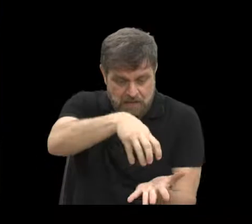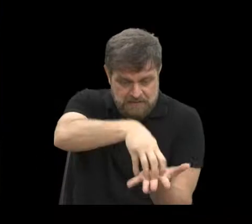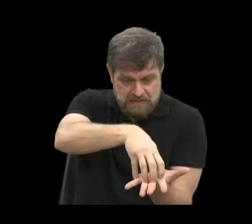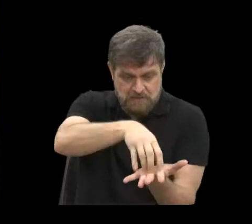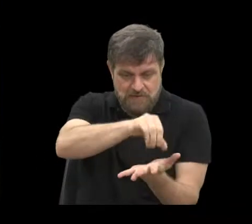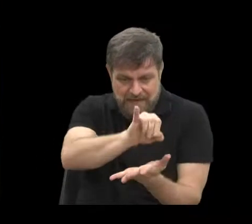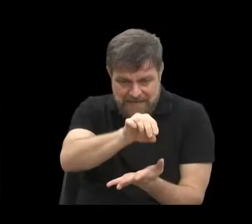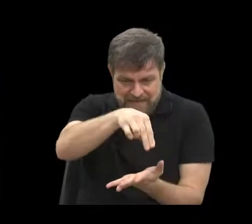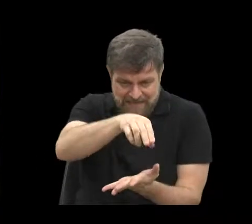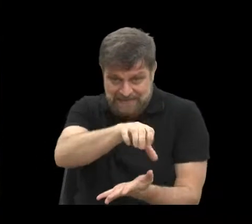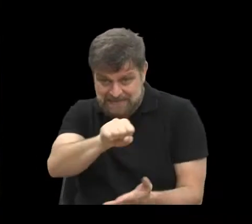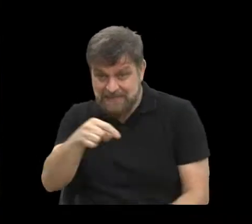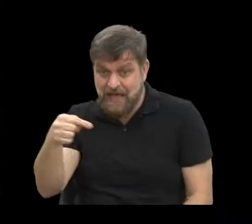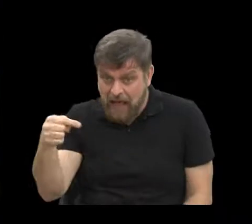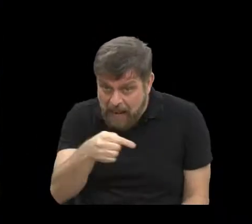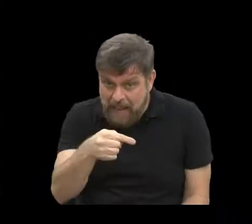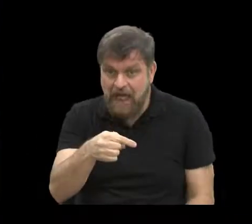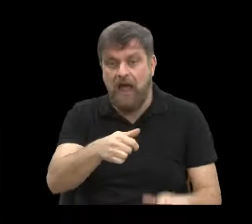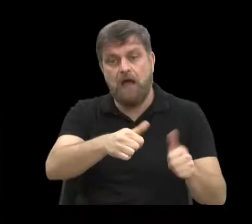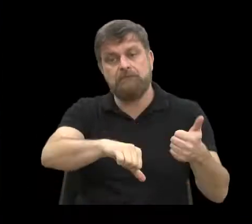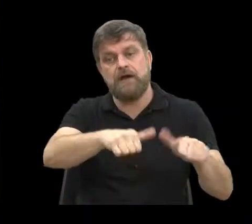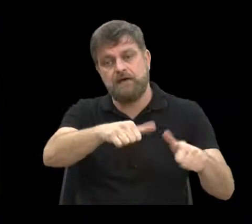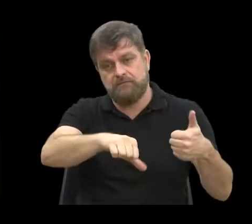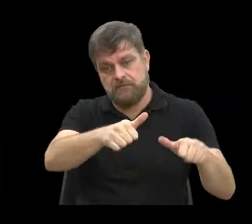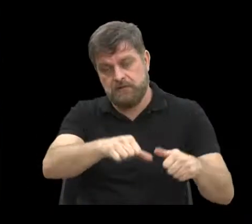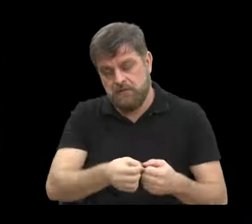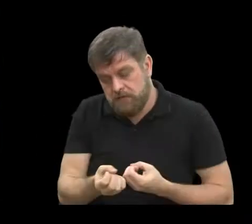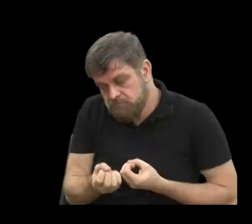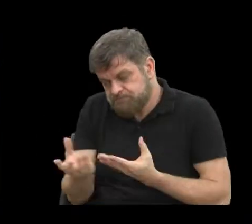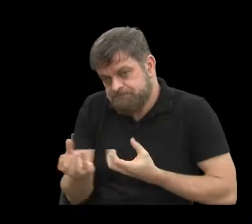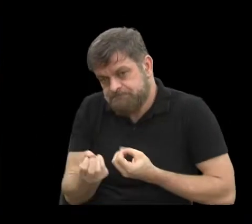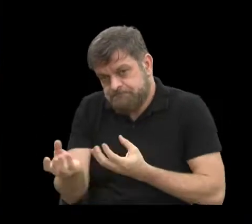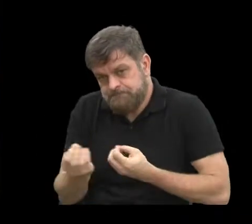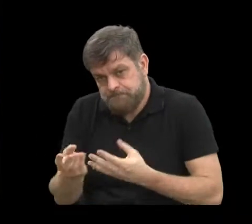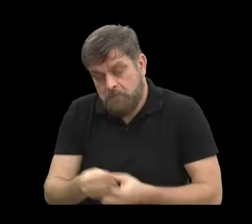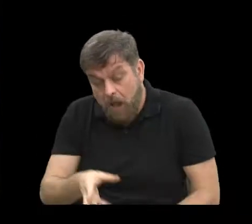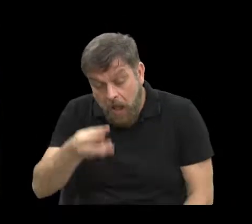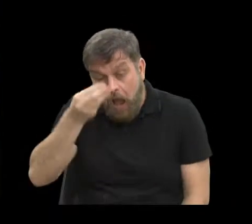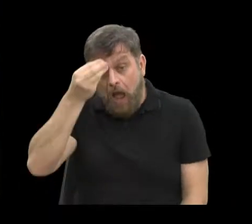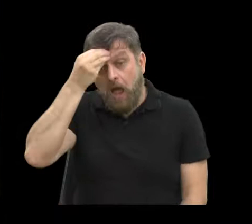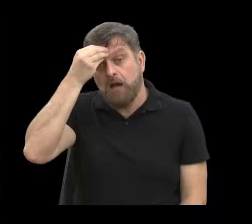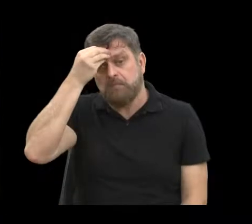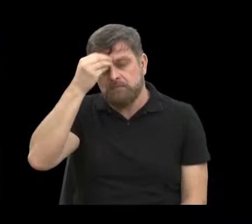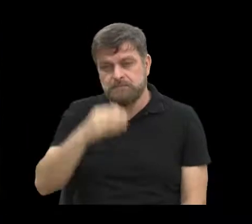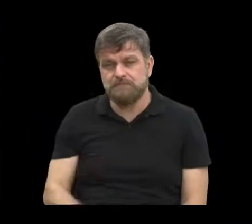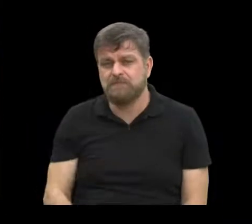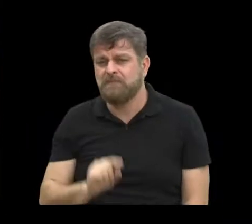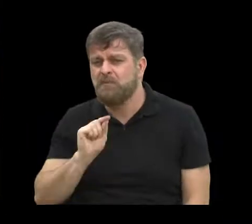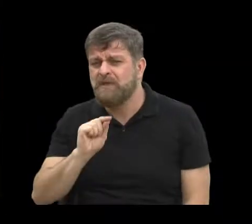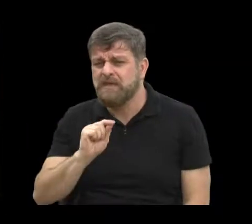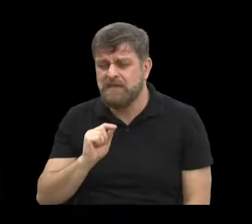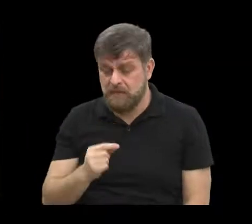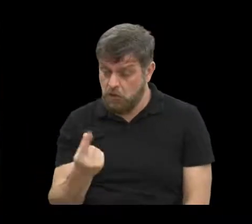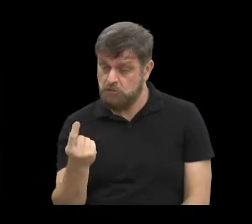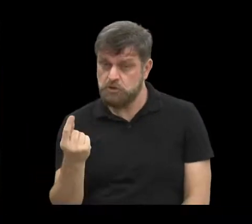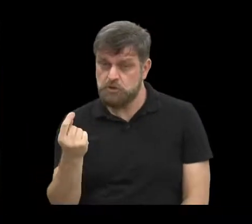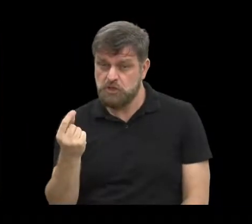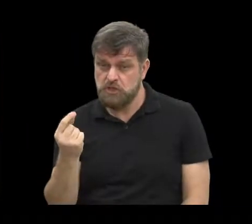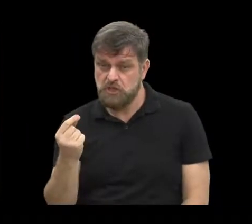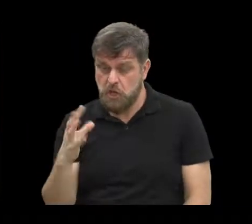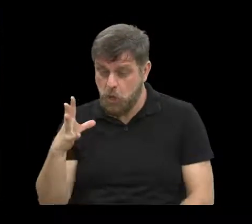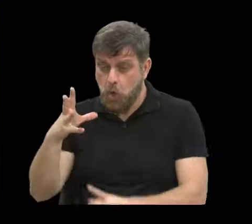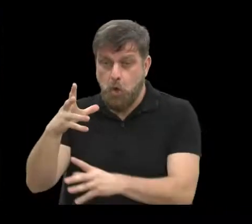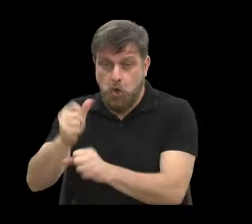específico, para a gente avaliar, tá? E o que compõe essa renda familiar, né? O que